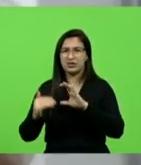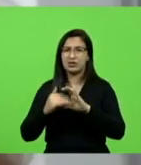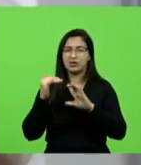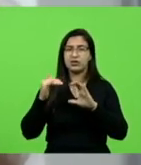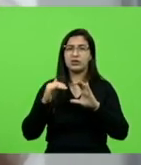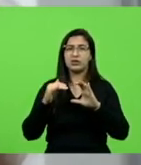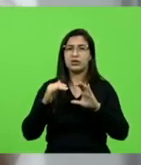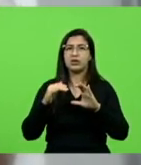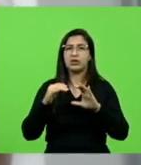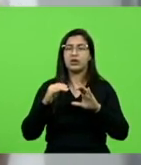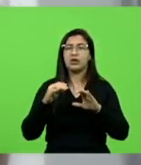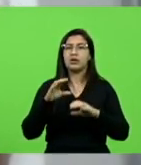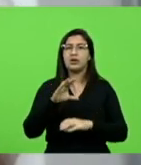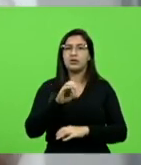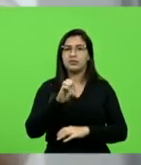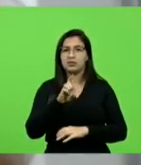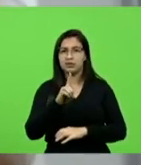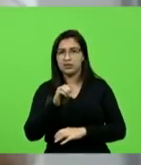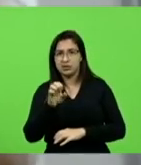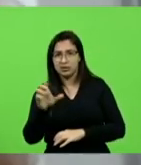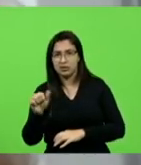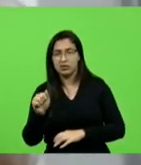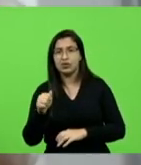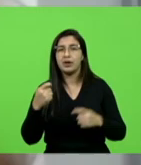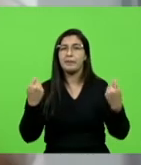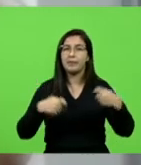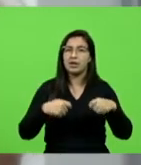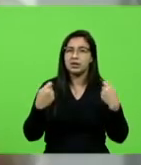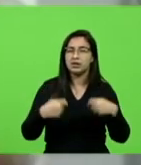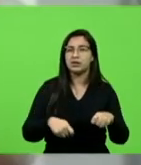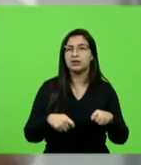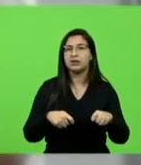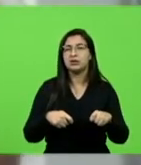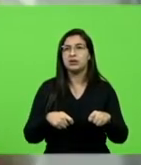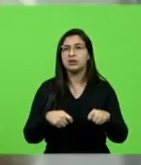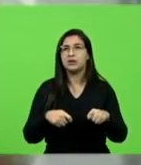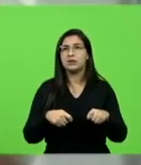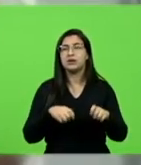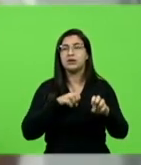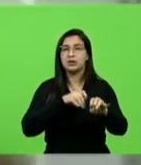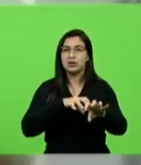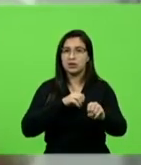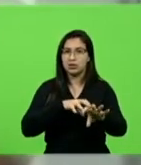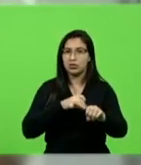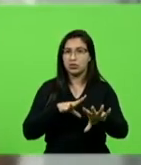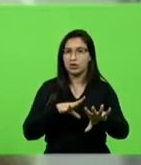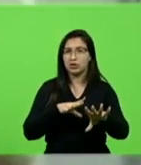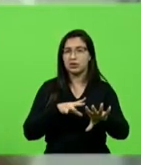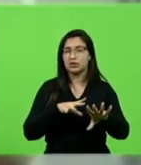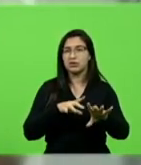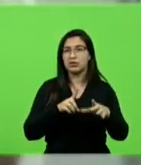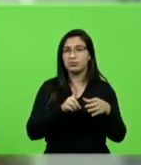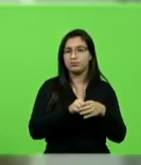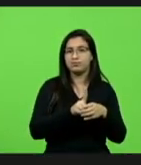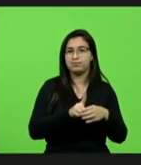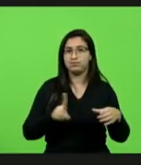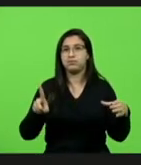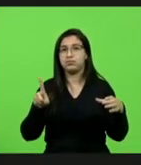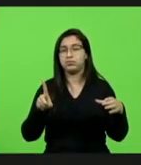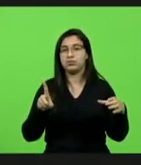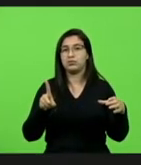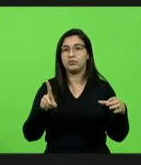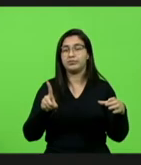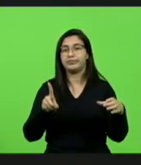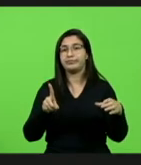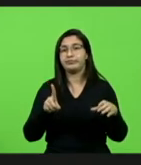realidade atual, a necessidade de uma educação um minuto, Sandra. No meio de isolamento, social,